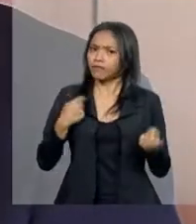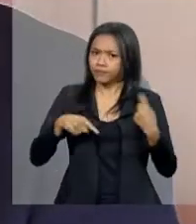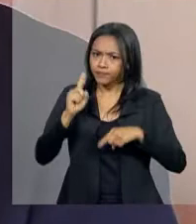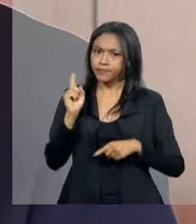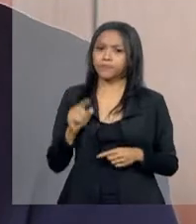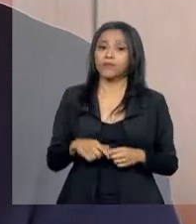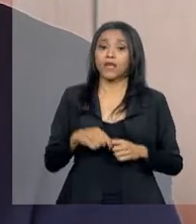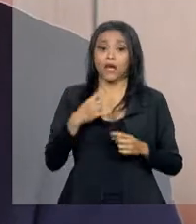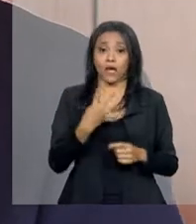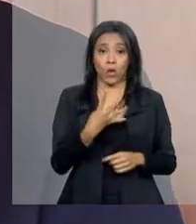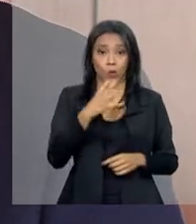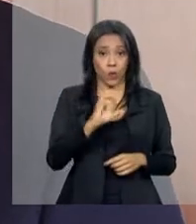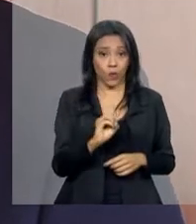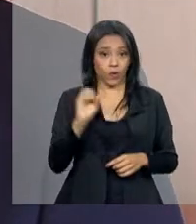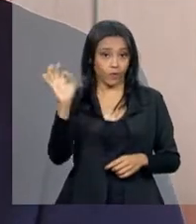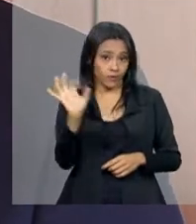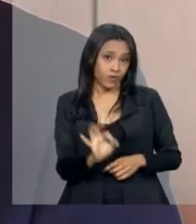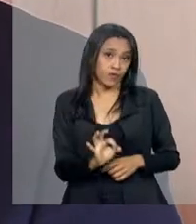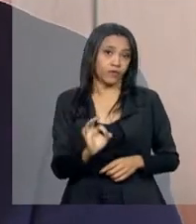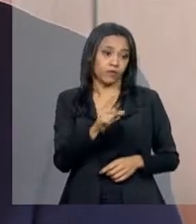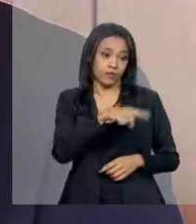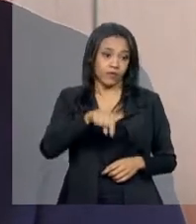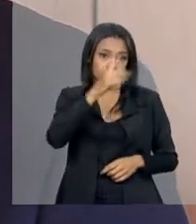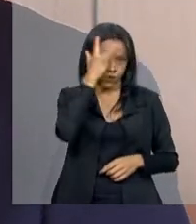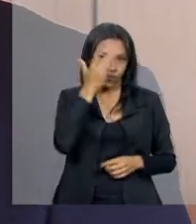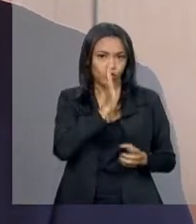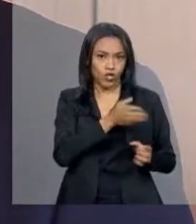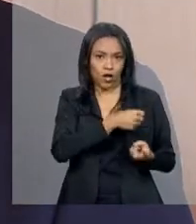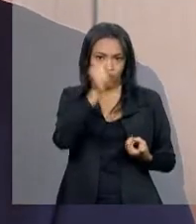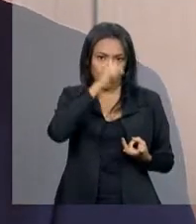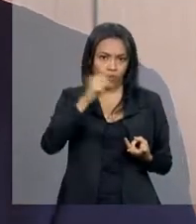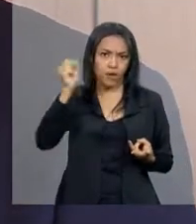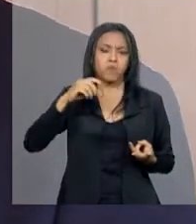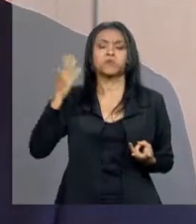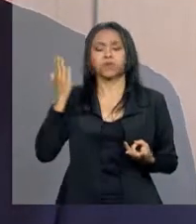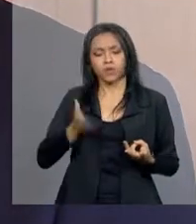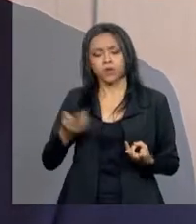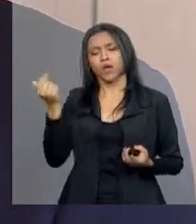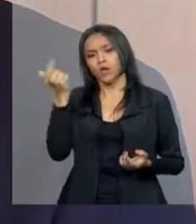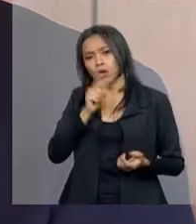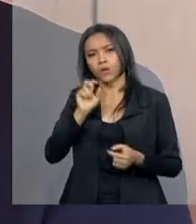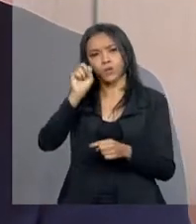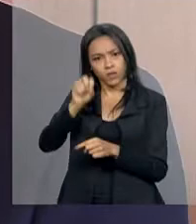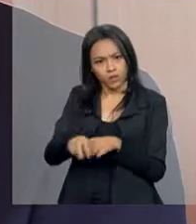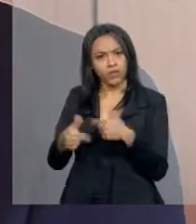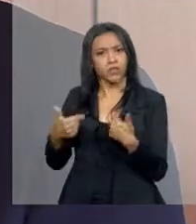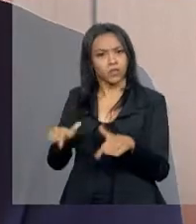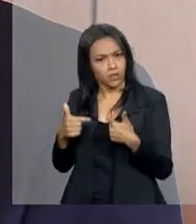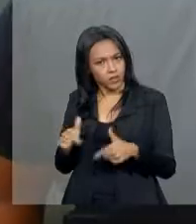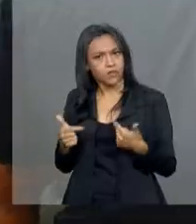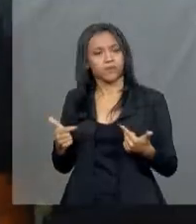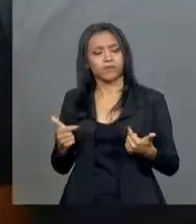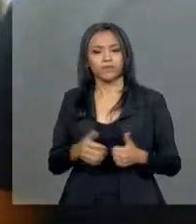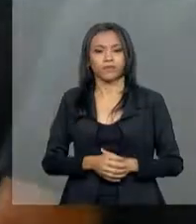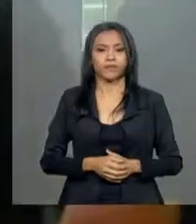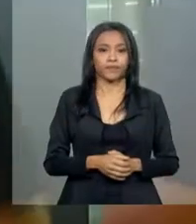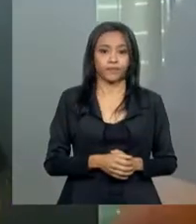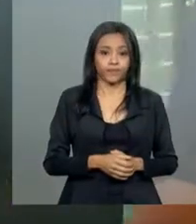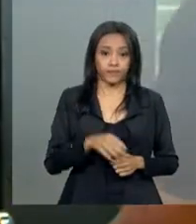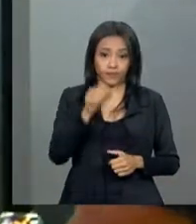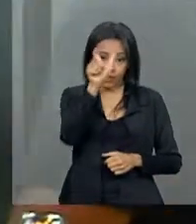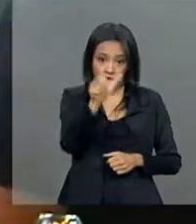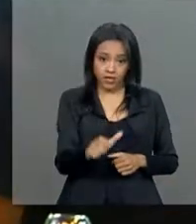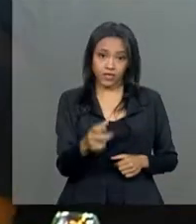de 40% daqueles que foram interiorizados já conseguiram ocupação, já conseguiram trabalho. Emílio